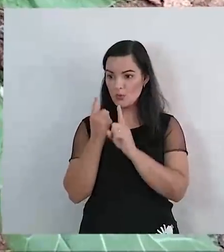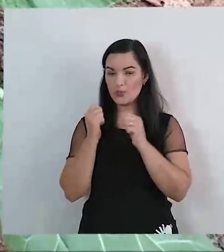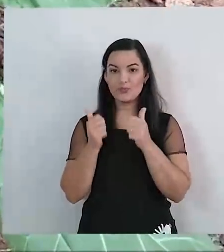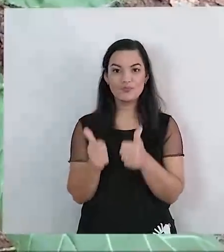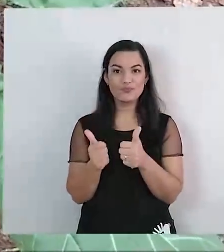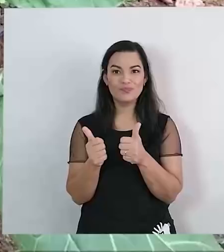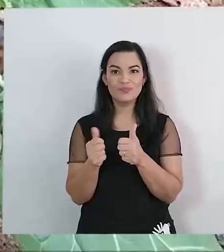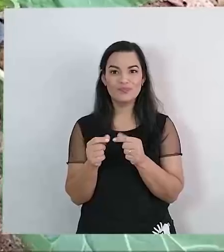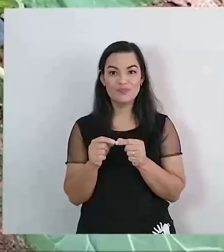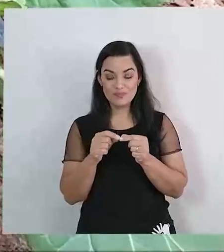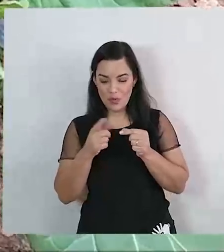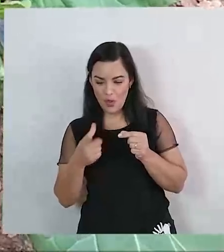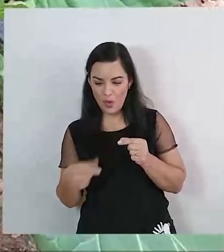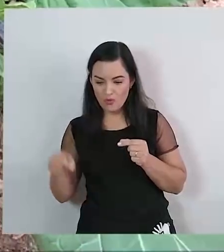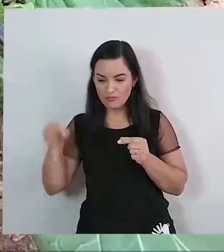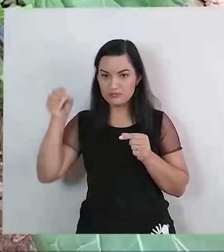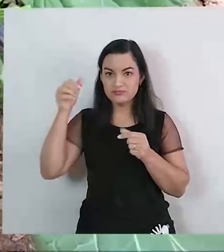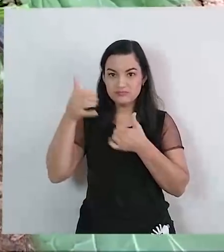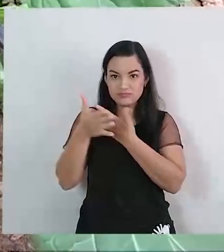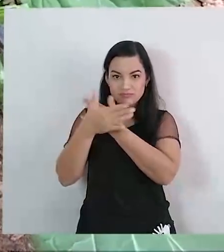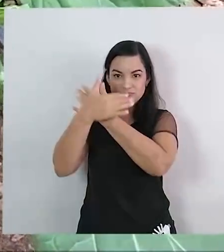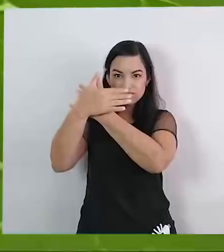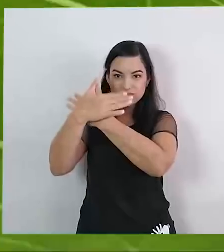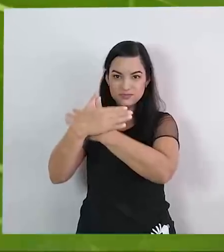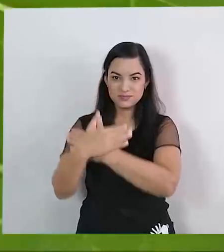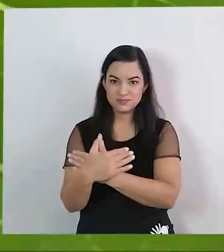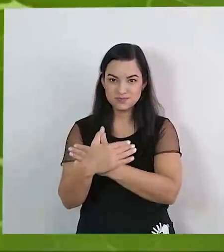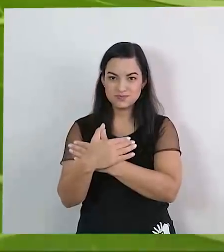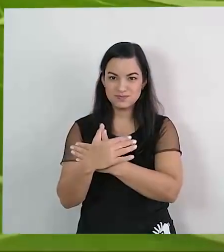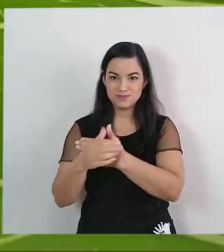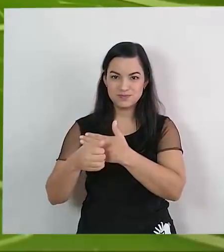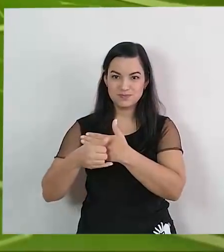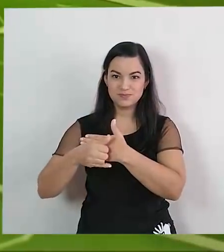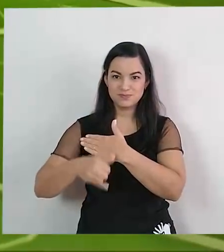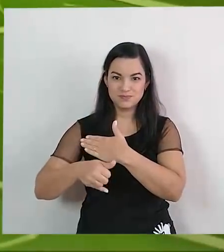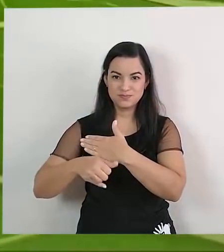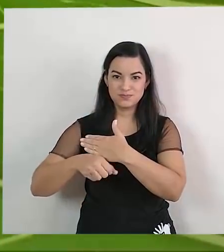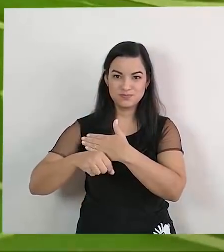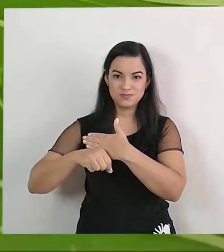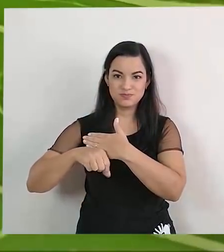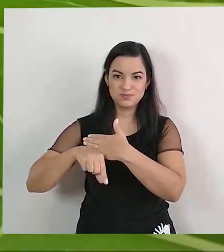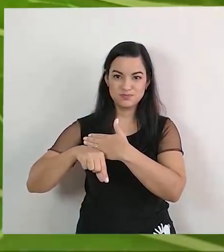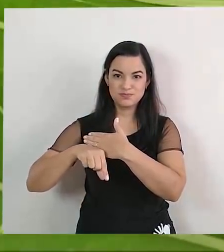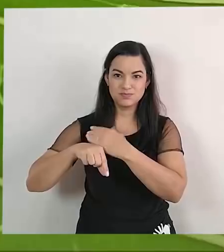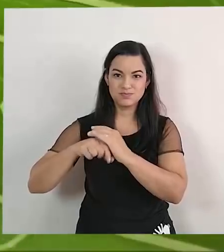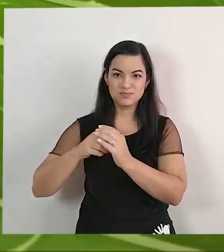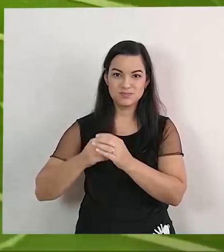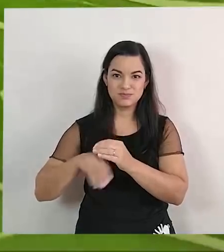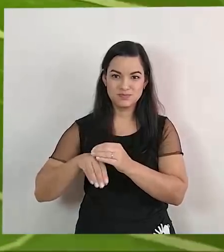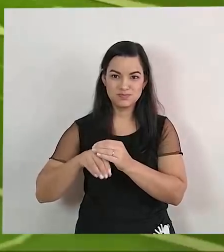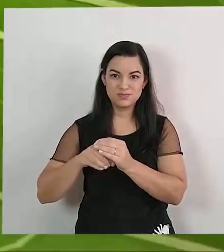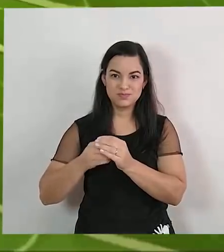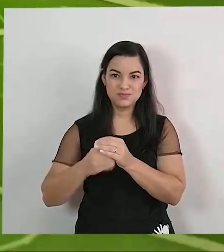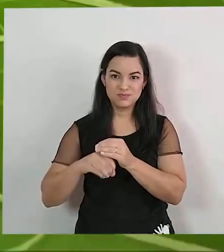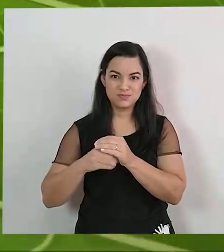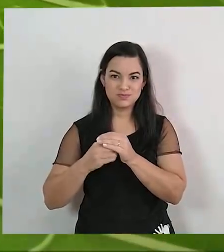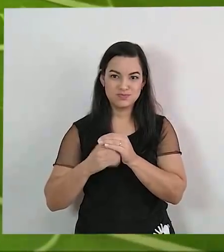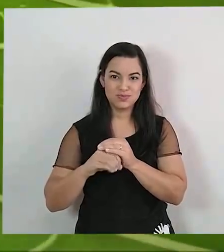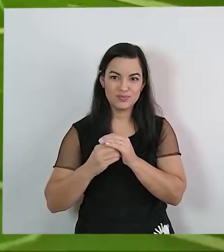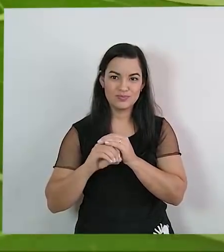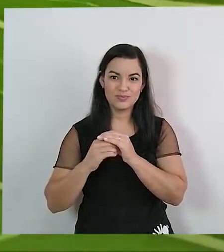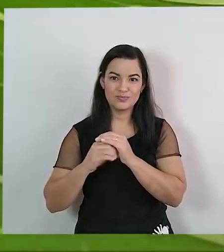Após encontrar um lugar para fixar os ovos, começa outro processo. Ela despeja os ovos na